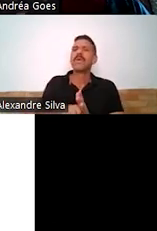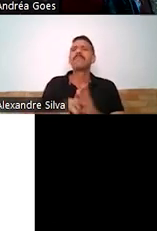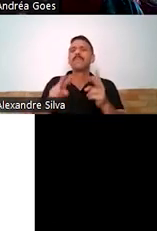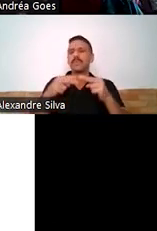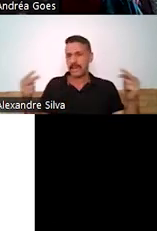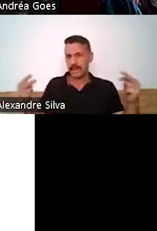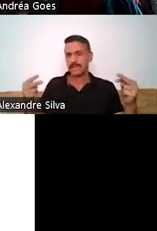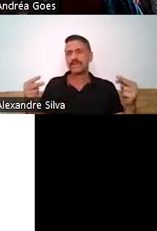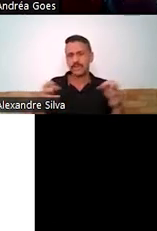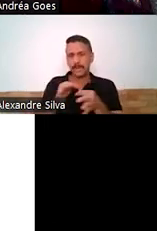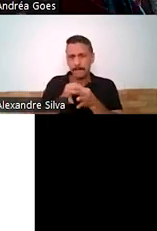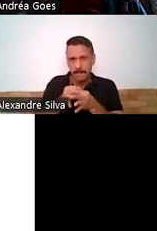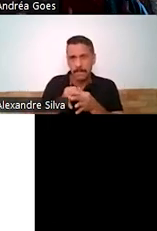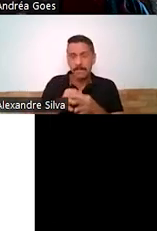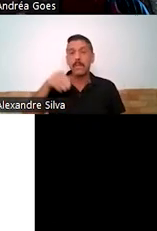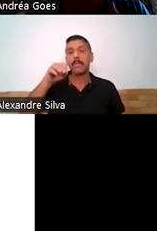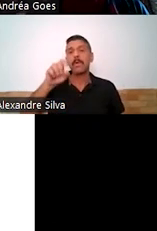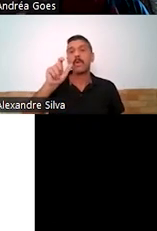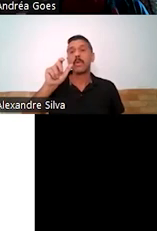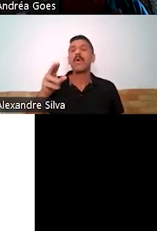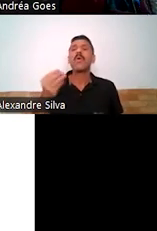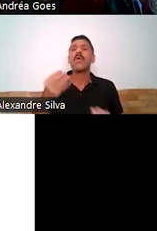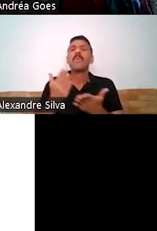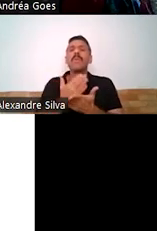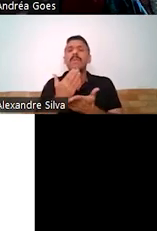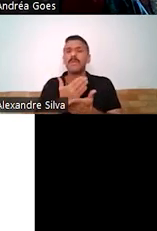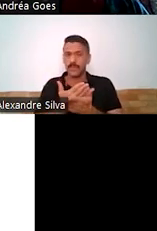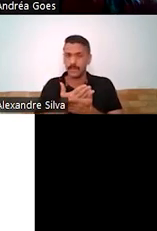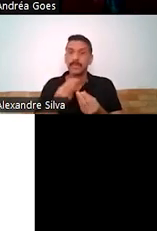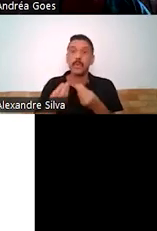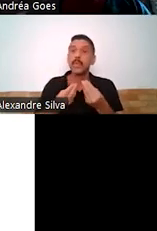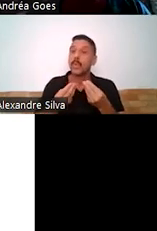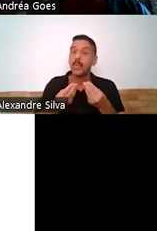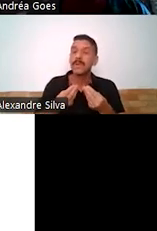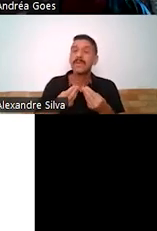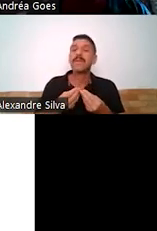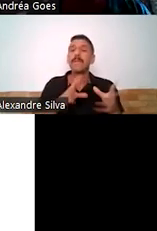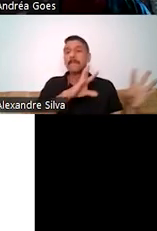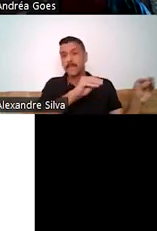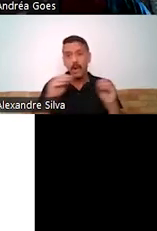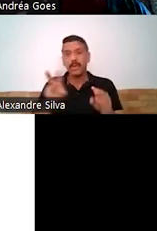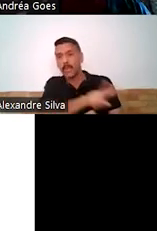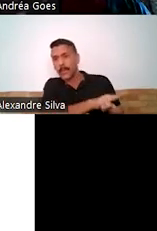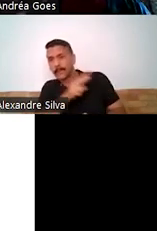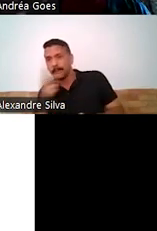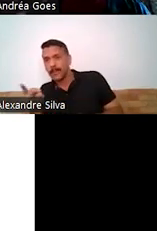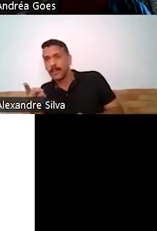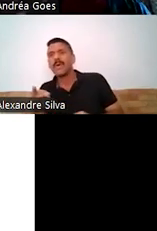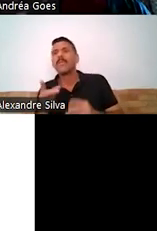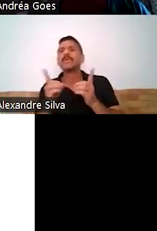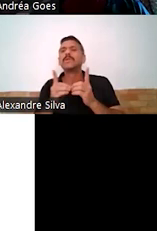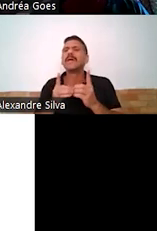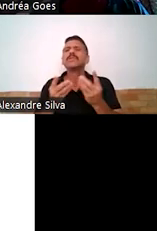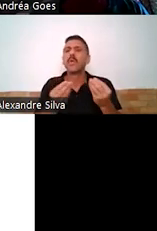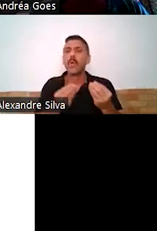molecular. E como é que isso entra nos livros didáticos? Qual é a transposição didática disso na sala de aula? É